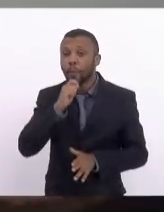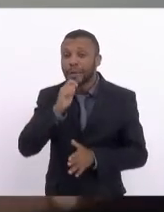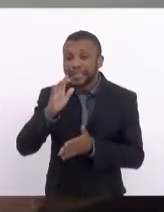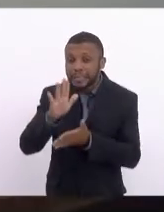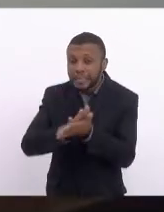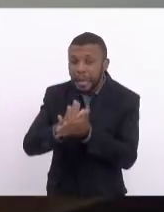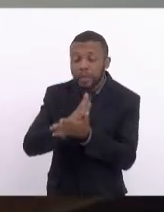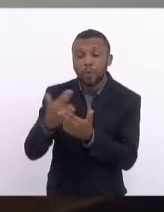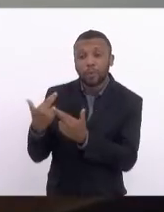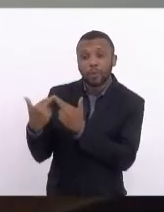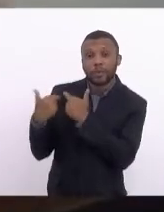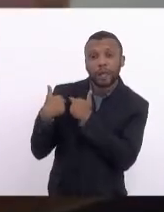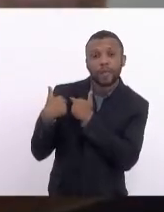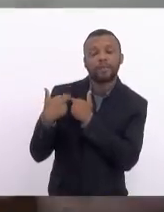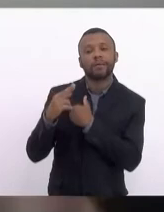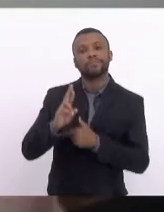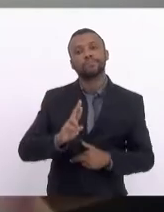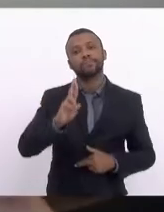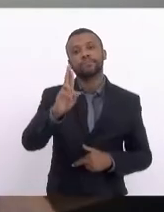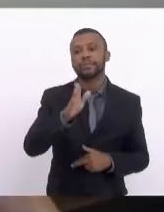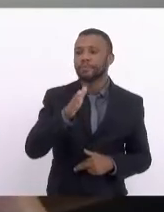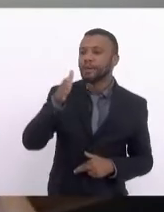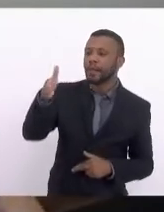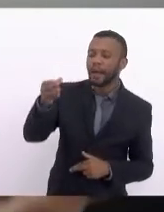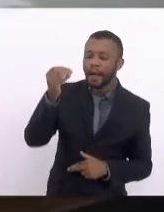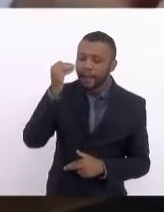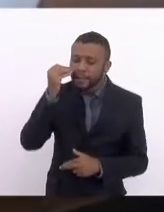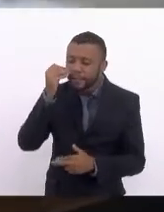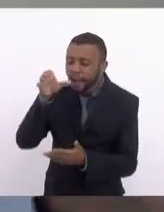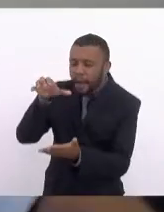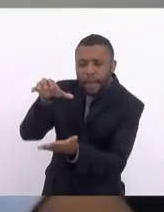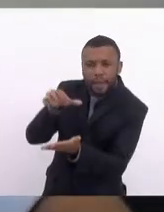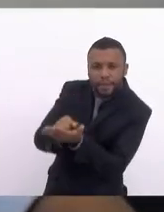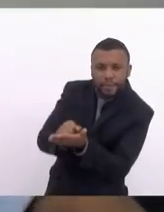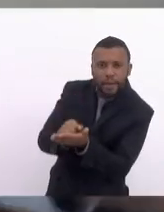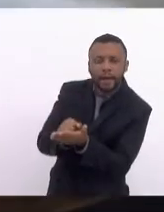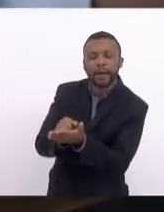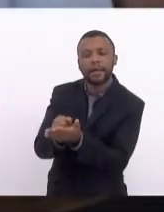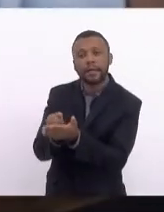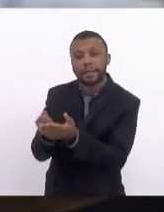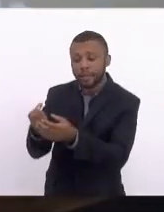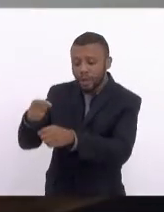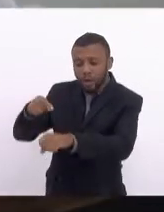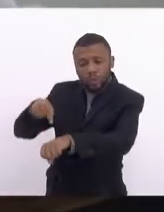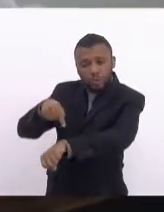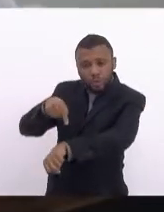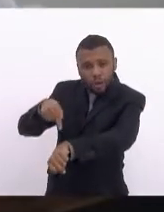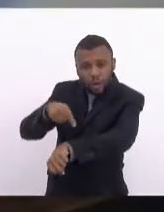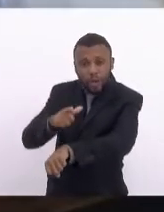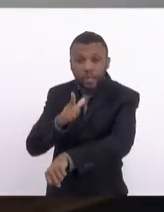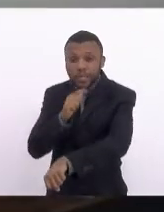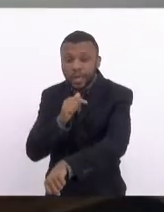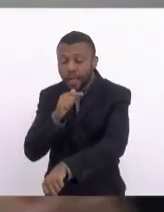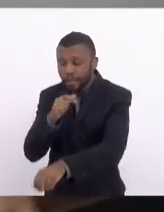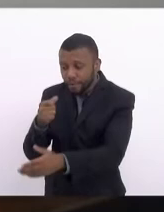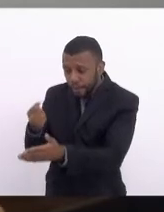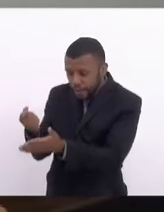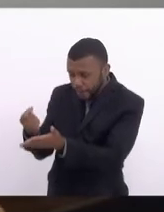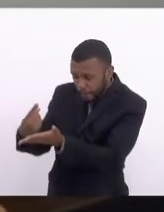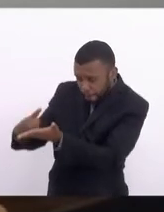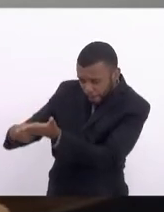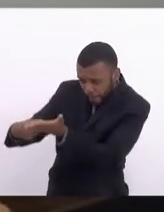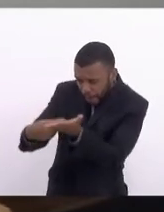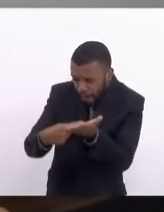que vá fazer a marcação do consumo nos hidrômetros instalados nas casas,